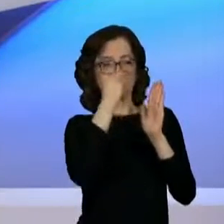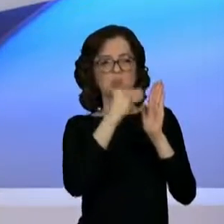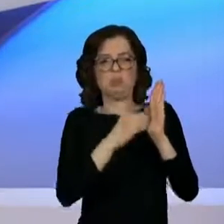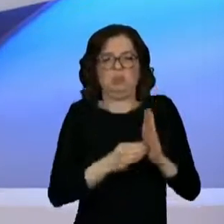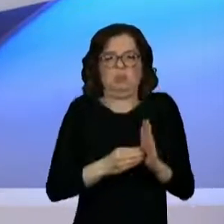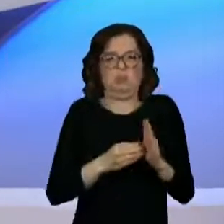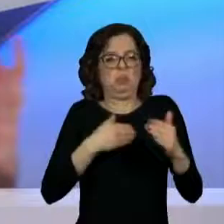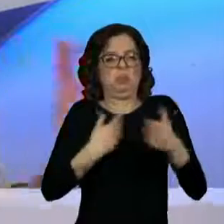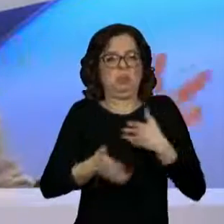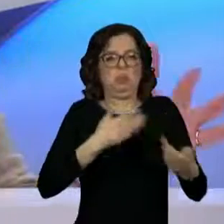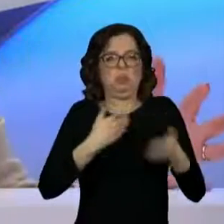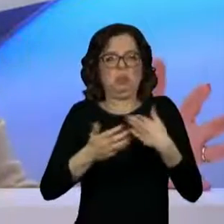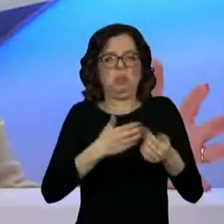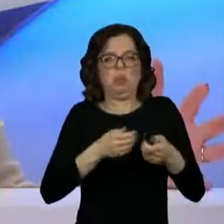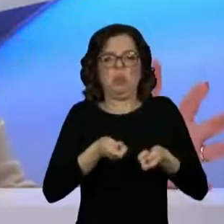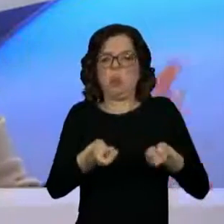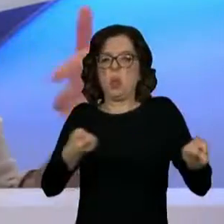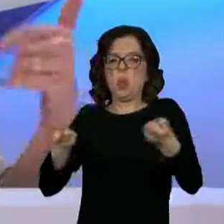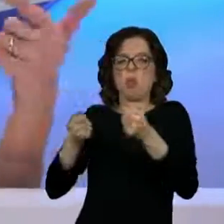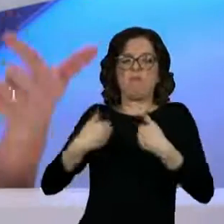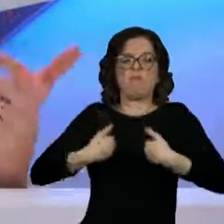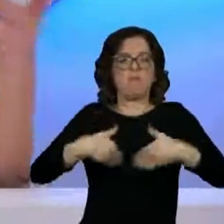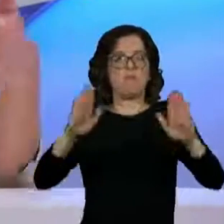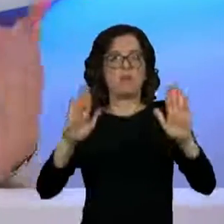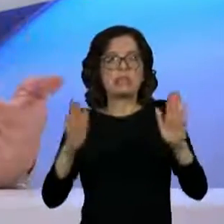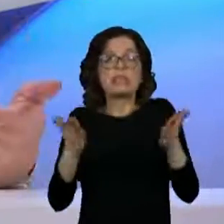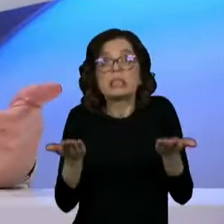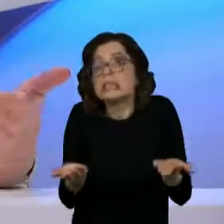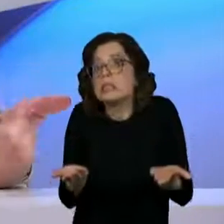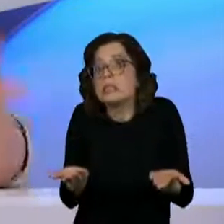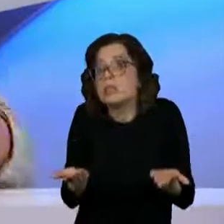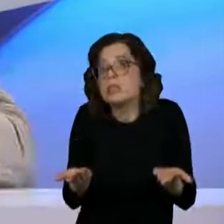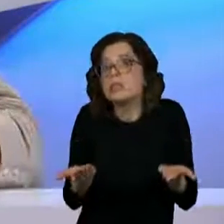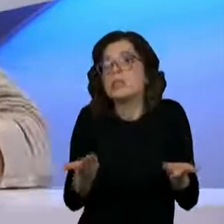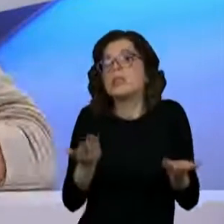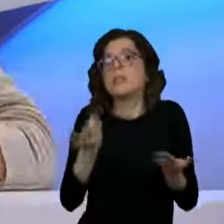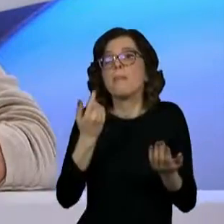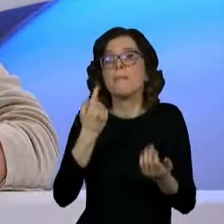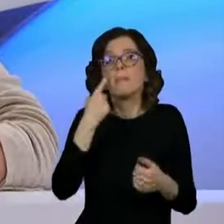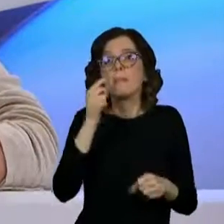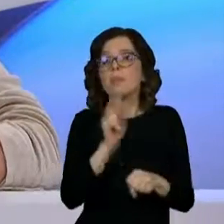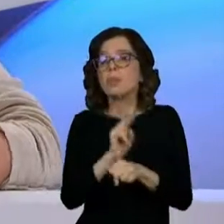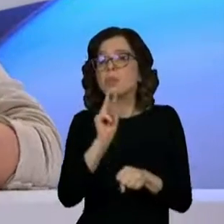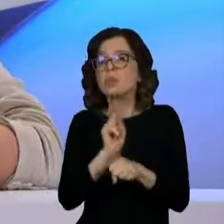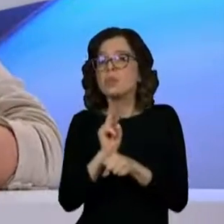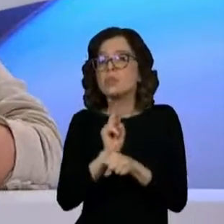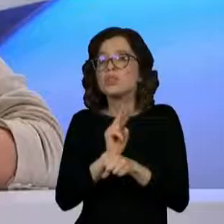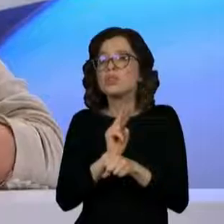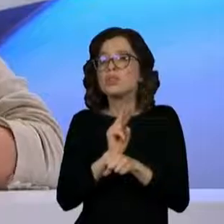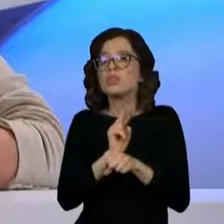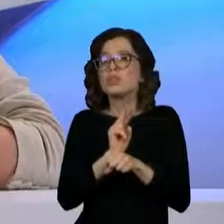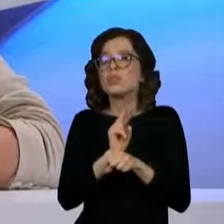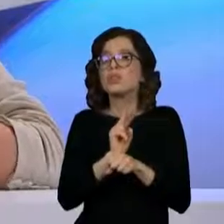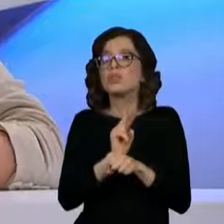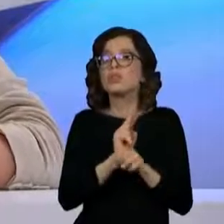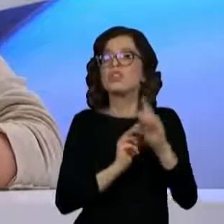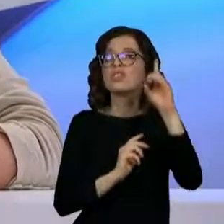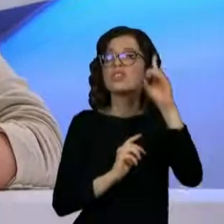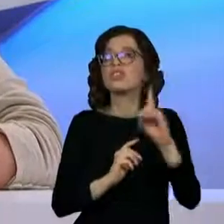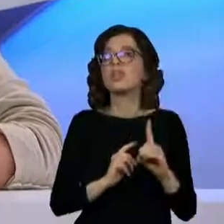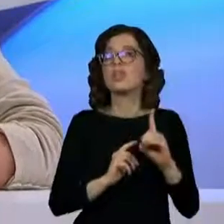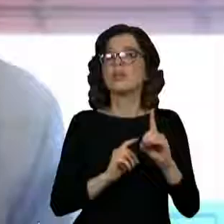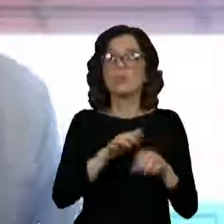norma que nos regeu até agora, a fim de proteger o Estado Democrático de Direito, a fim de fazer frente a